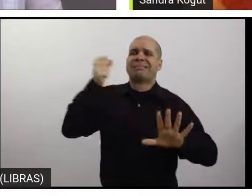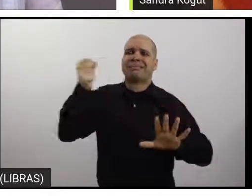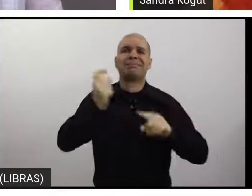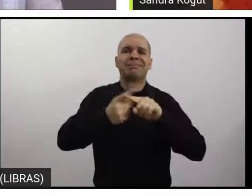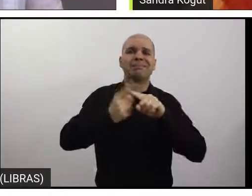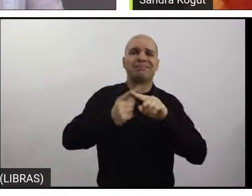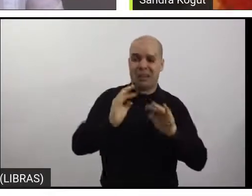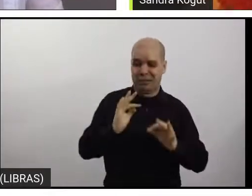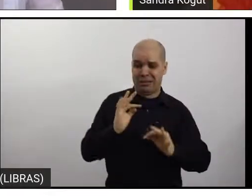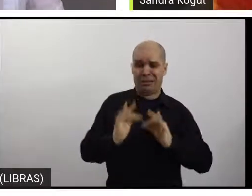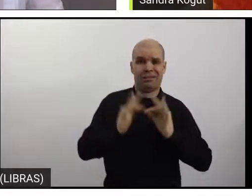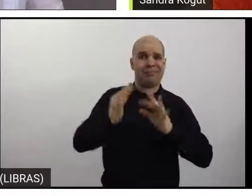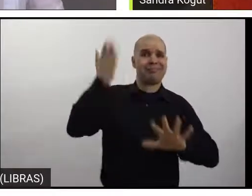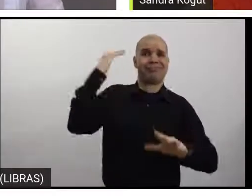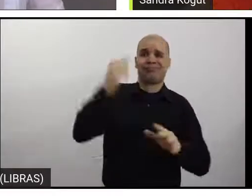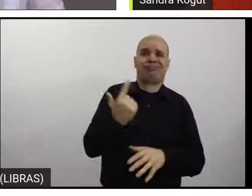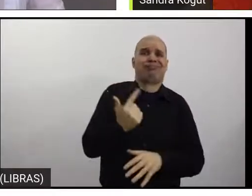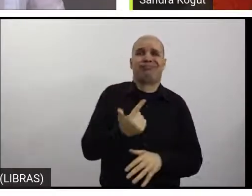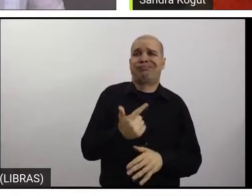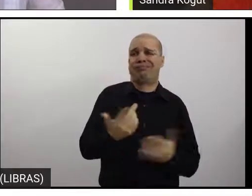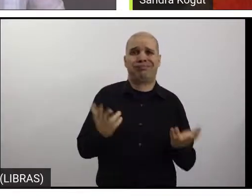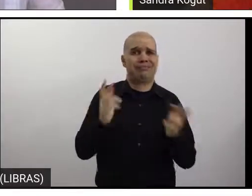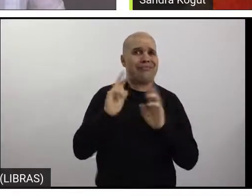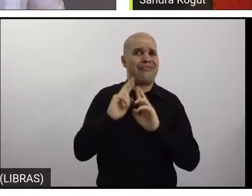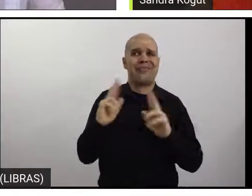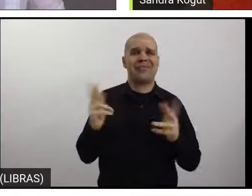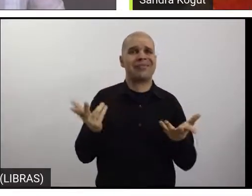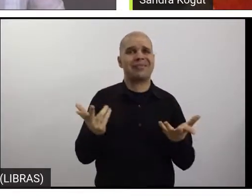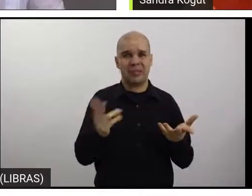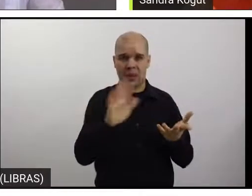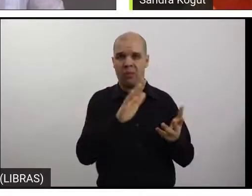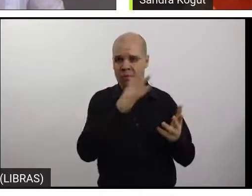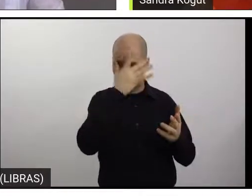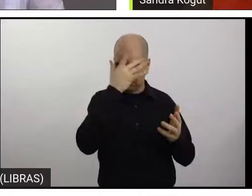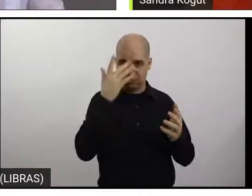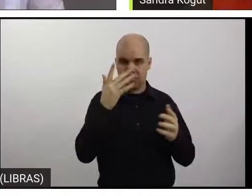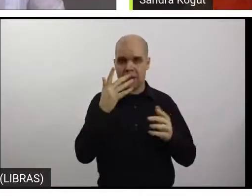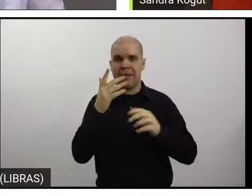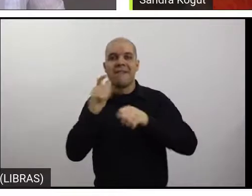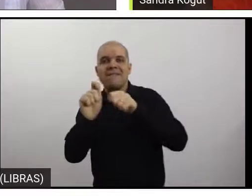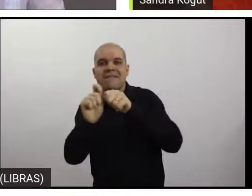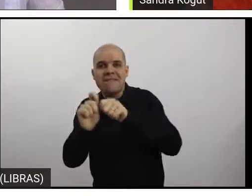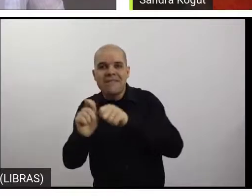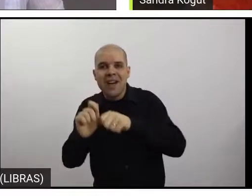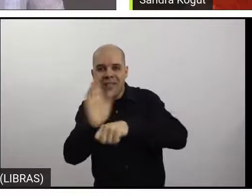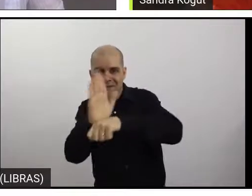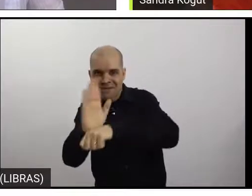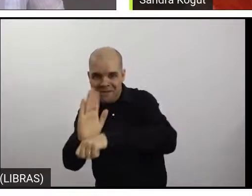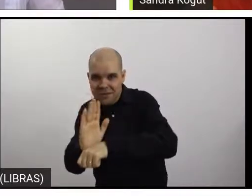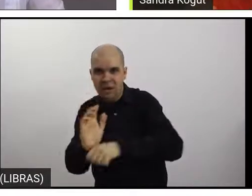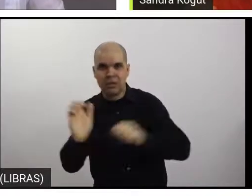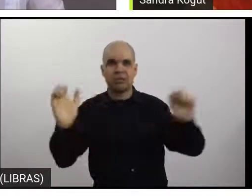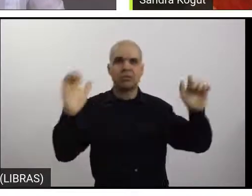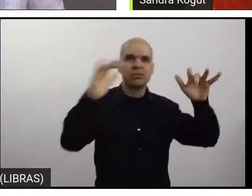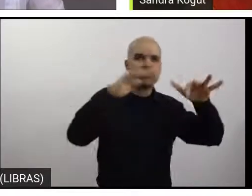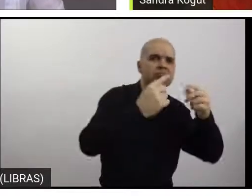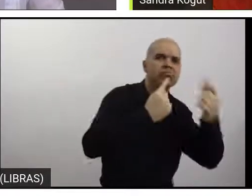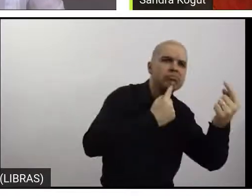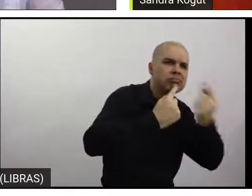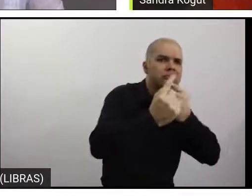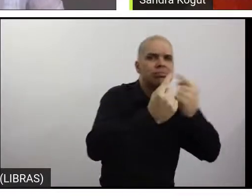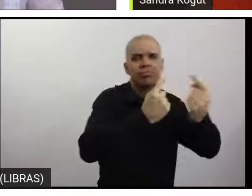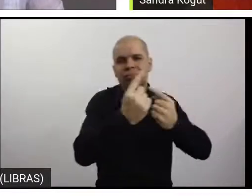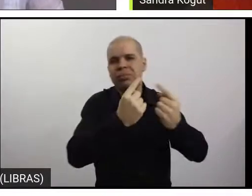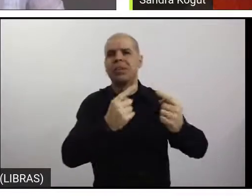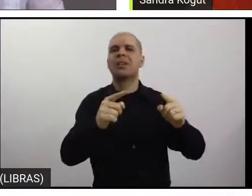tal. Então, tinha uma ala que depois virou assim, o Olhar Eletrônico, o Fernando Meirelles, o Marcelo Tais. Tinha